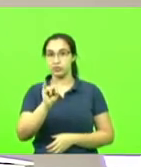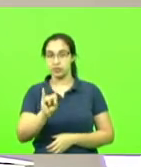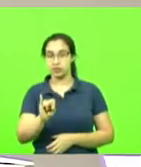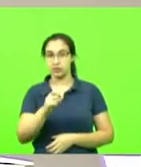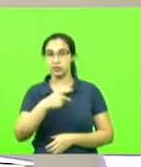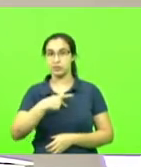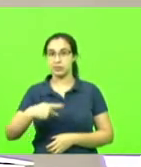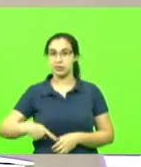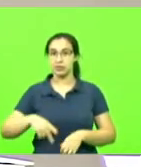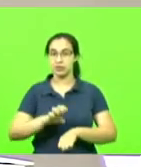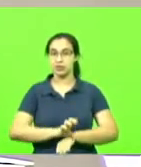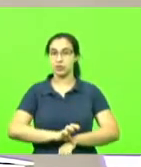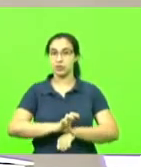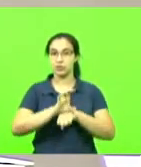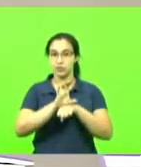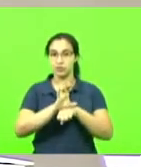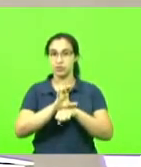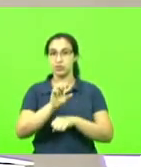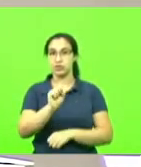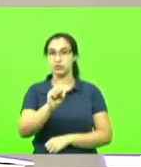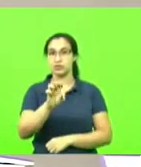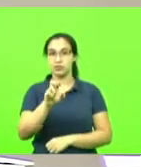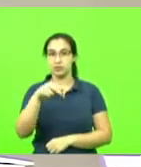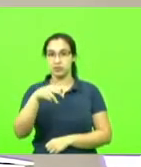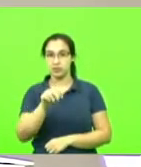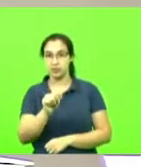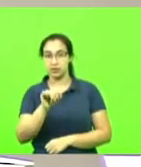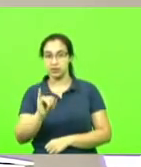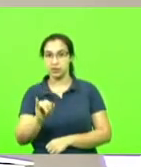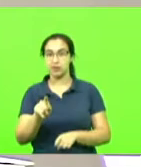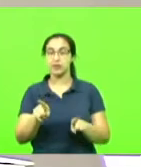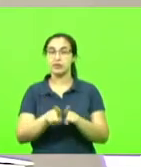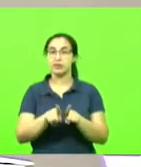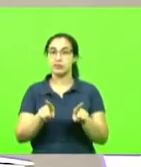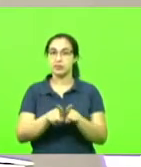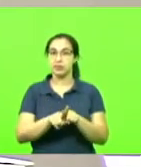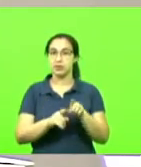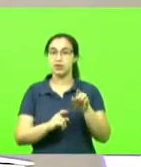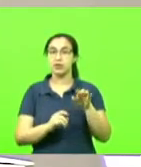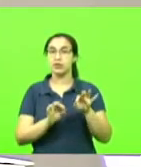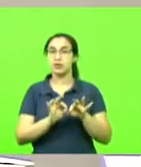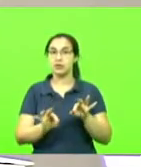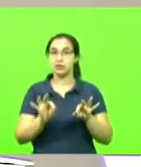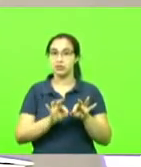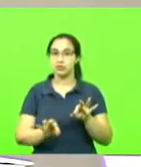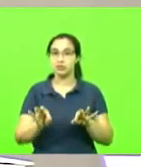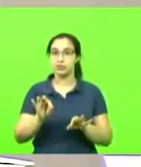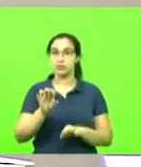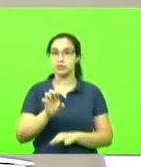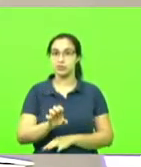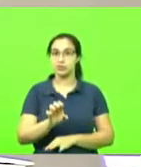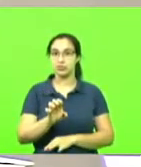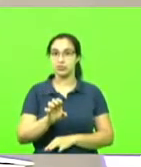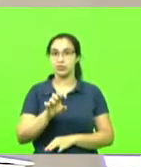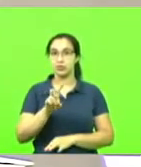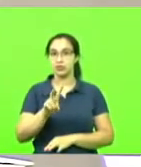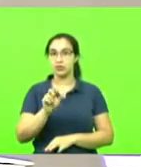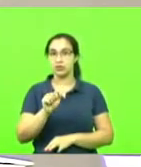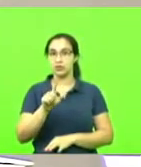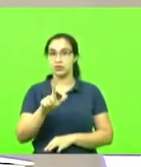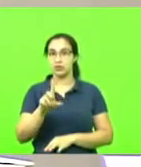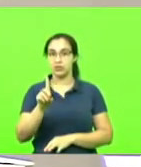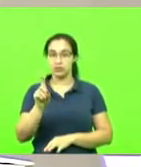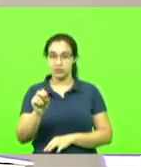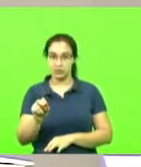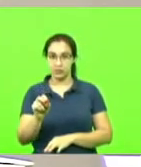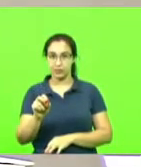Nacional do SENAI e do Instituto... Glauco assumiu a presidência do Euvaldo Lodi. Em